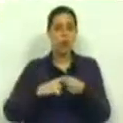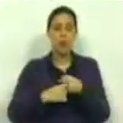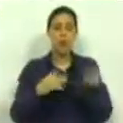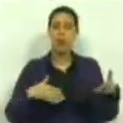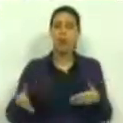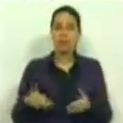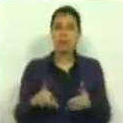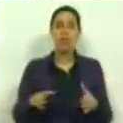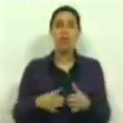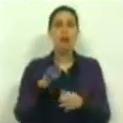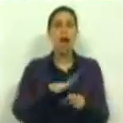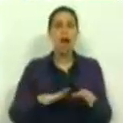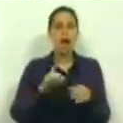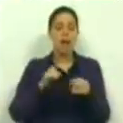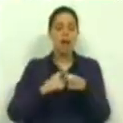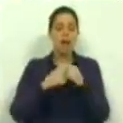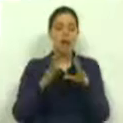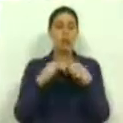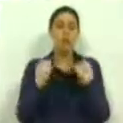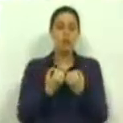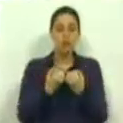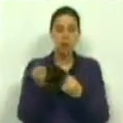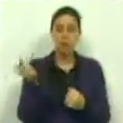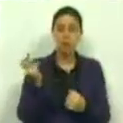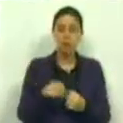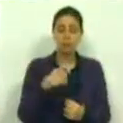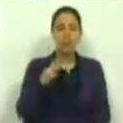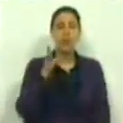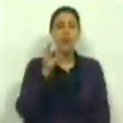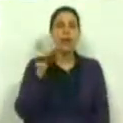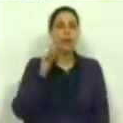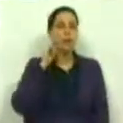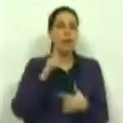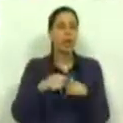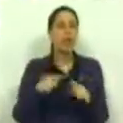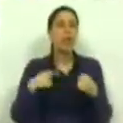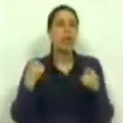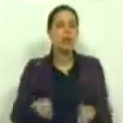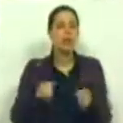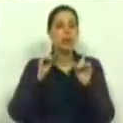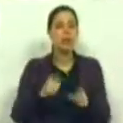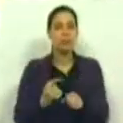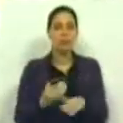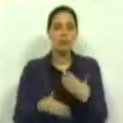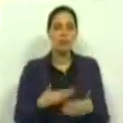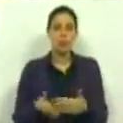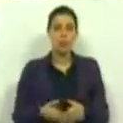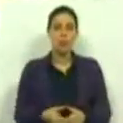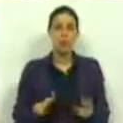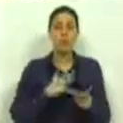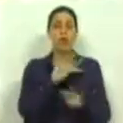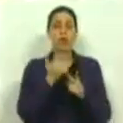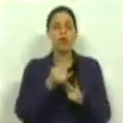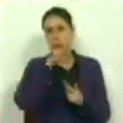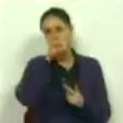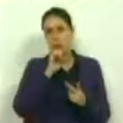concertação estratégica na área da concertação social ocorreu 14 meses depois do seu início de funções. 14. No